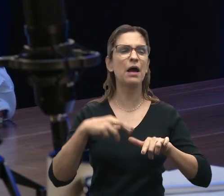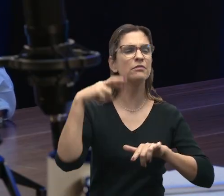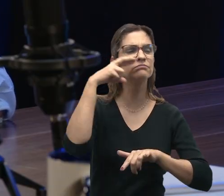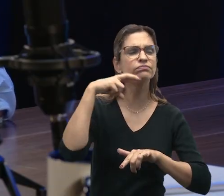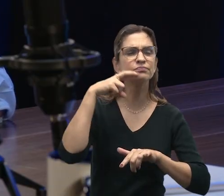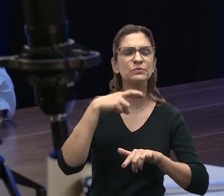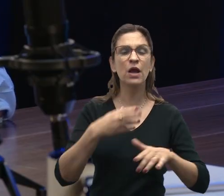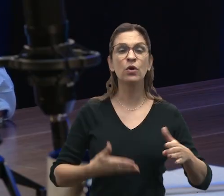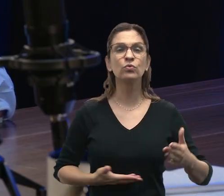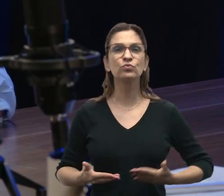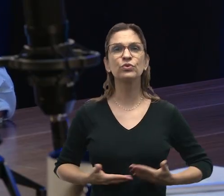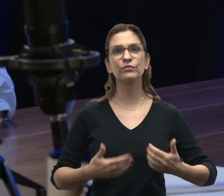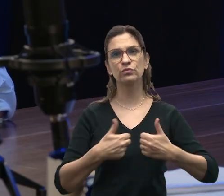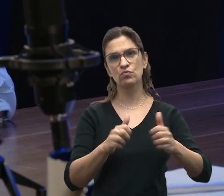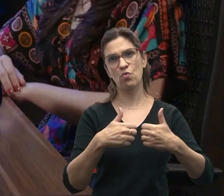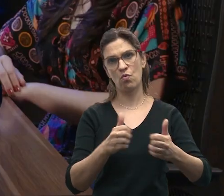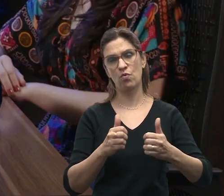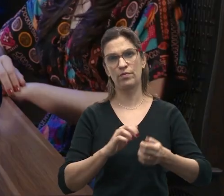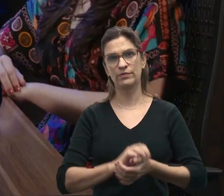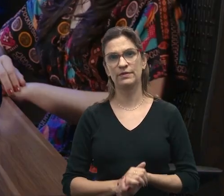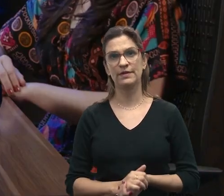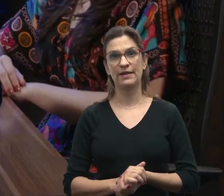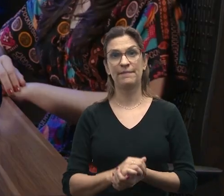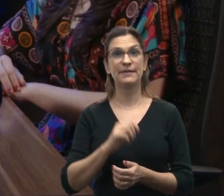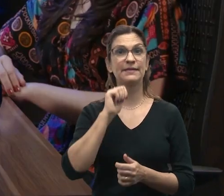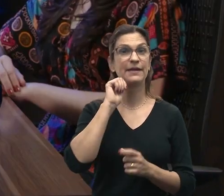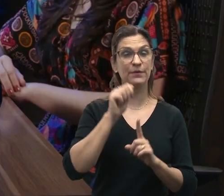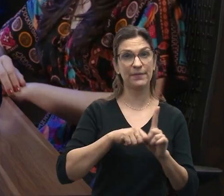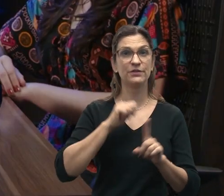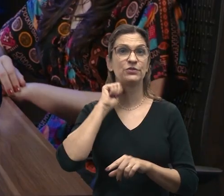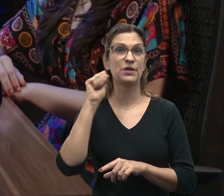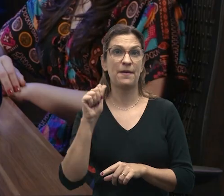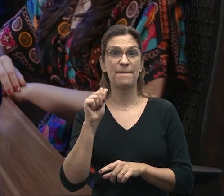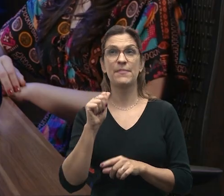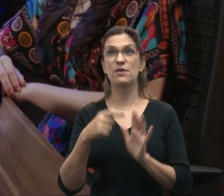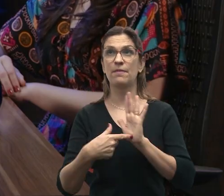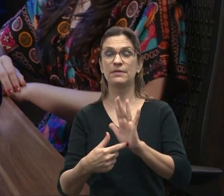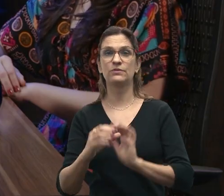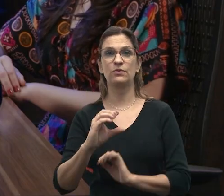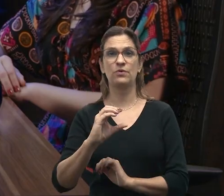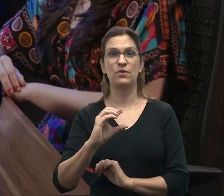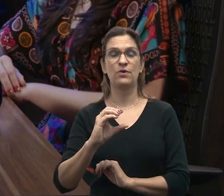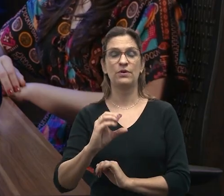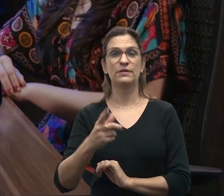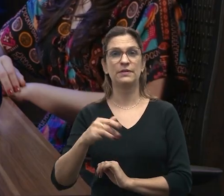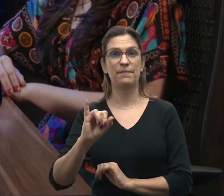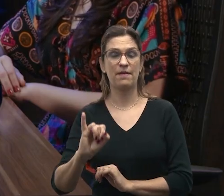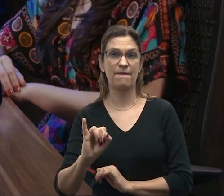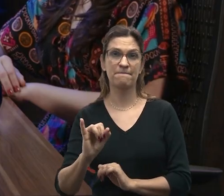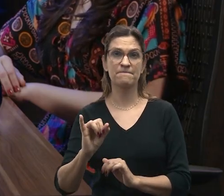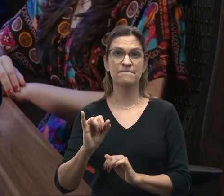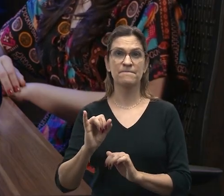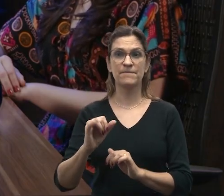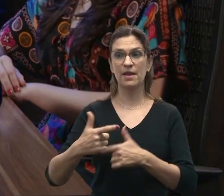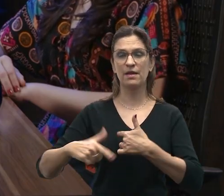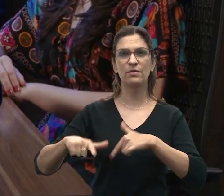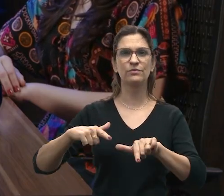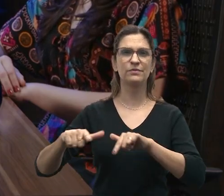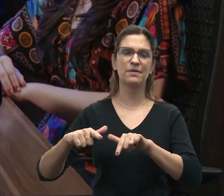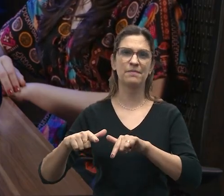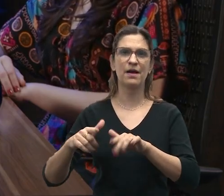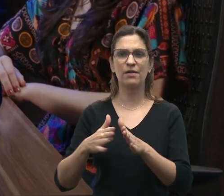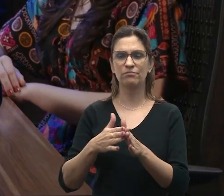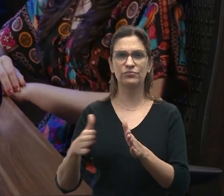as suas conclusões em abril deste ano, inclusive apresentada lá na nossa CPI. Como assim? Quer dizer que durante